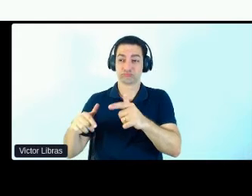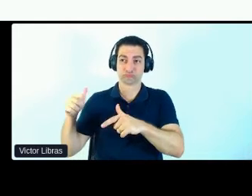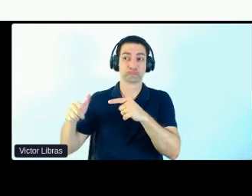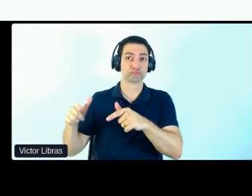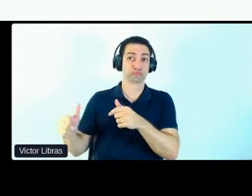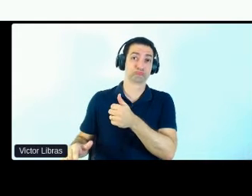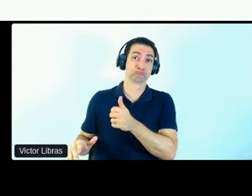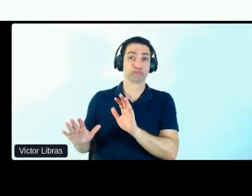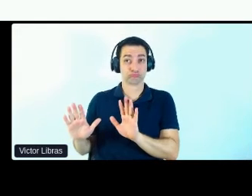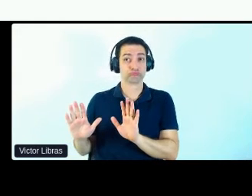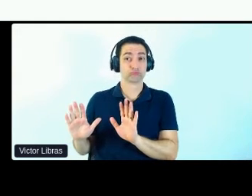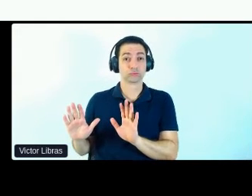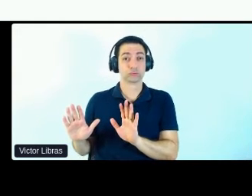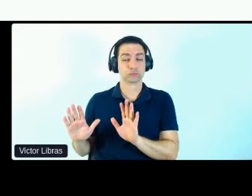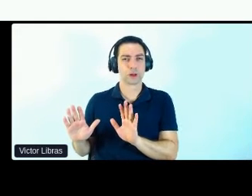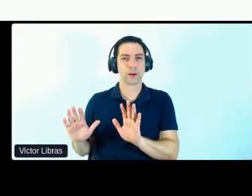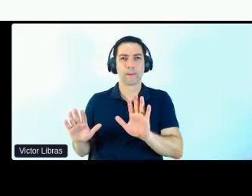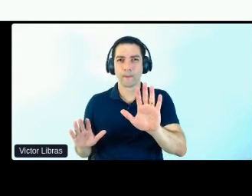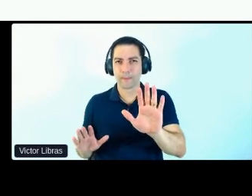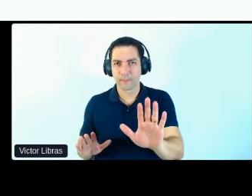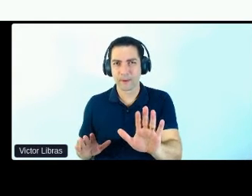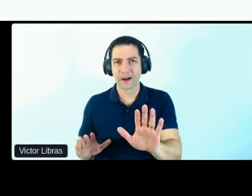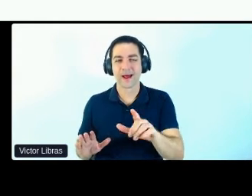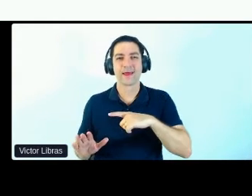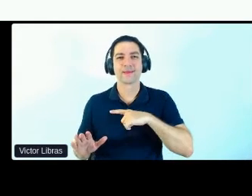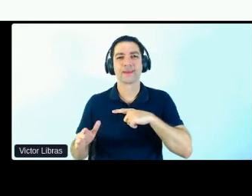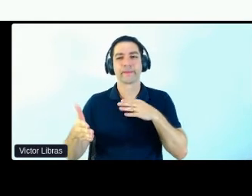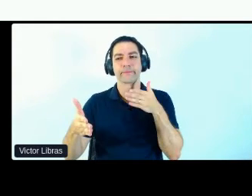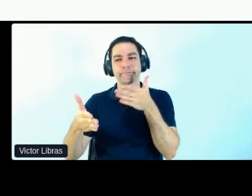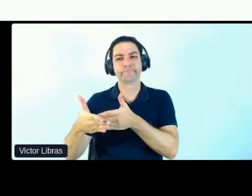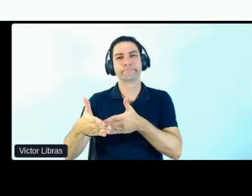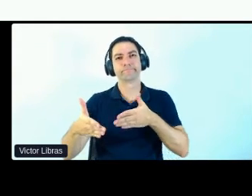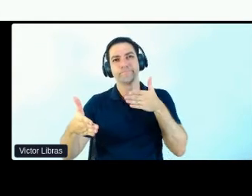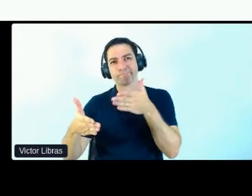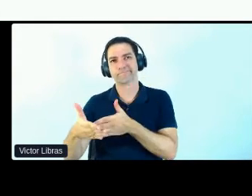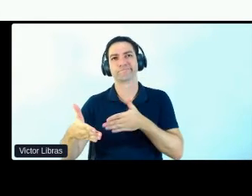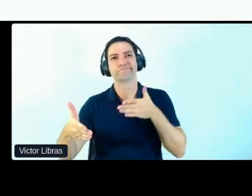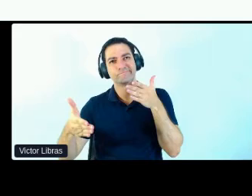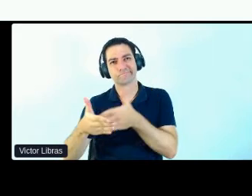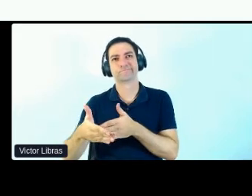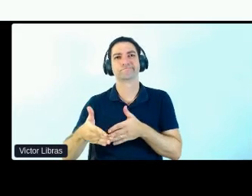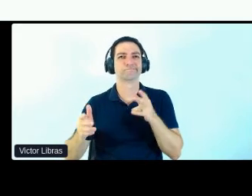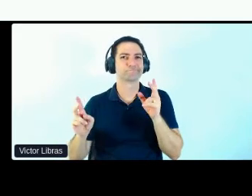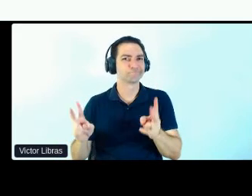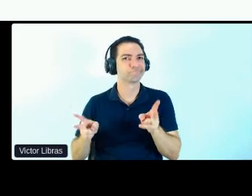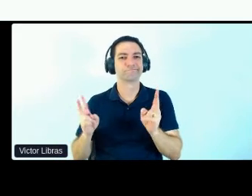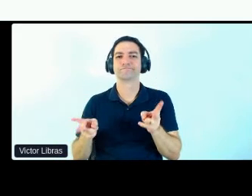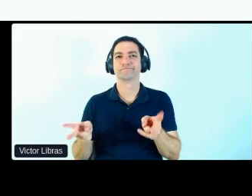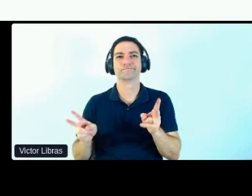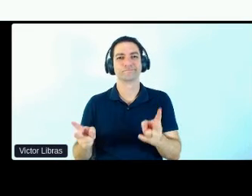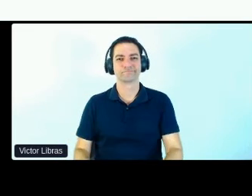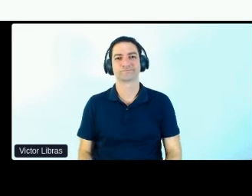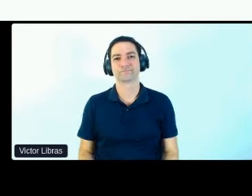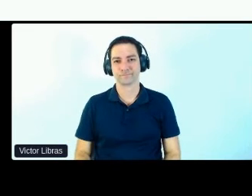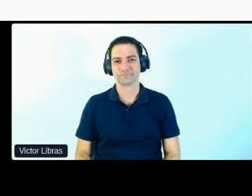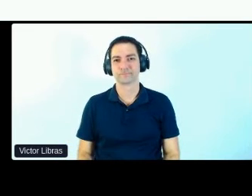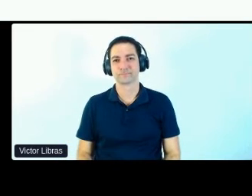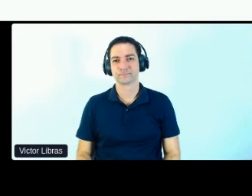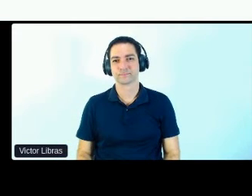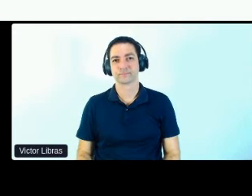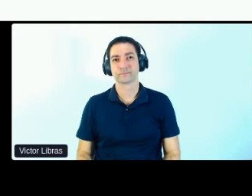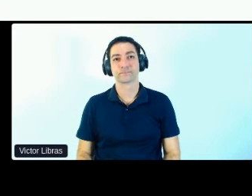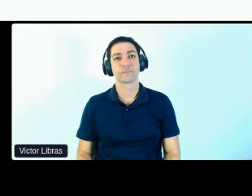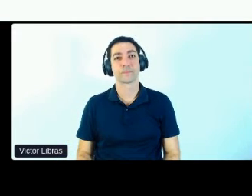no segmento, ainda existem muitas barreiras para a gente enfrentar. E dentro das